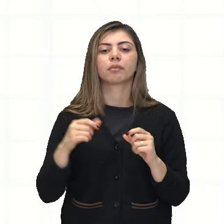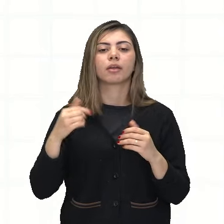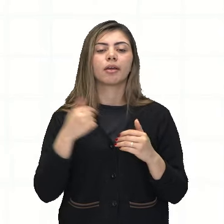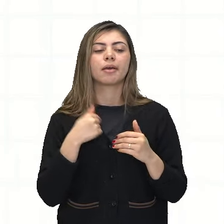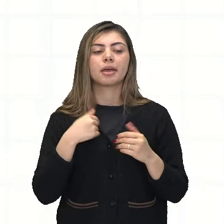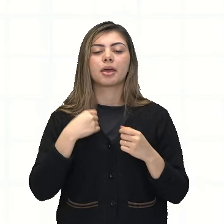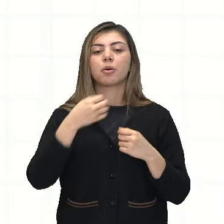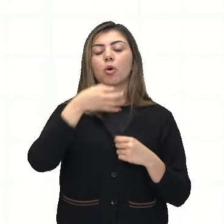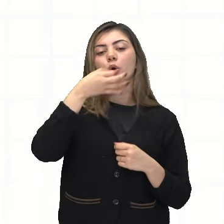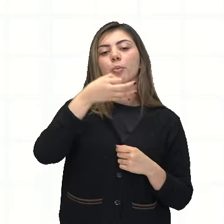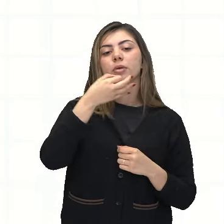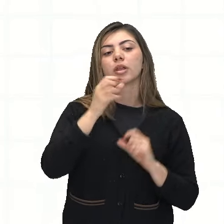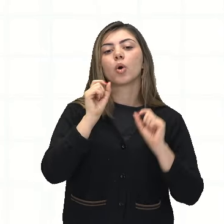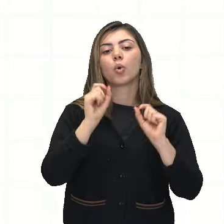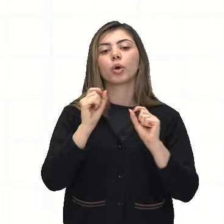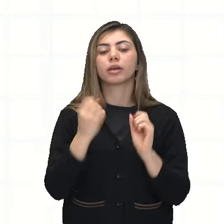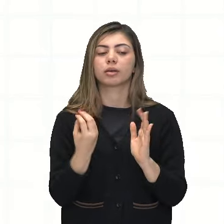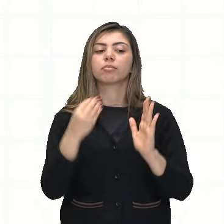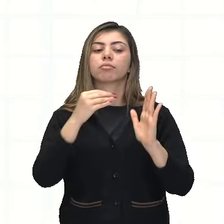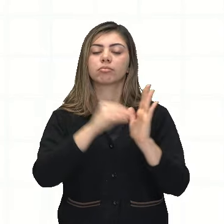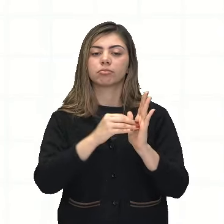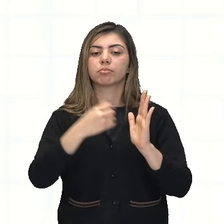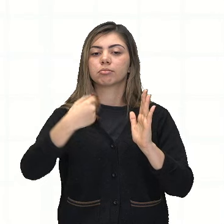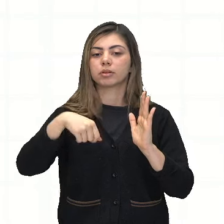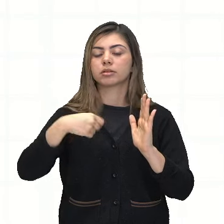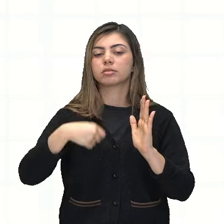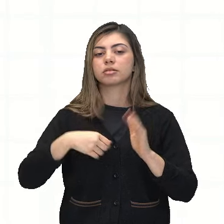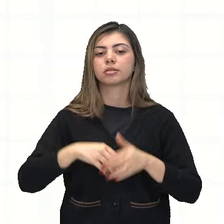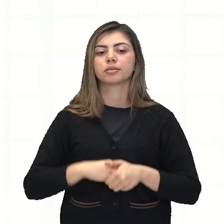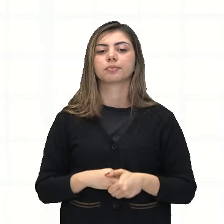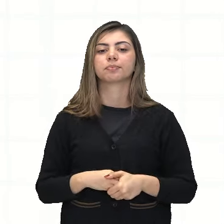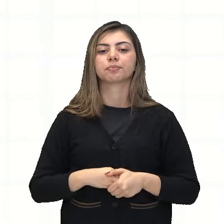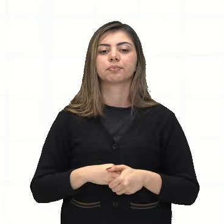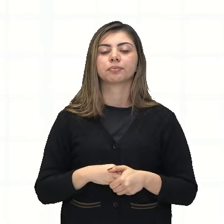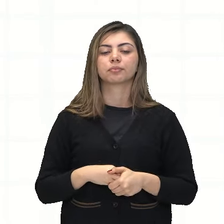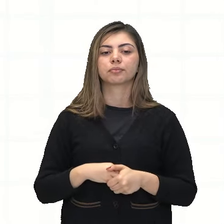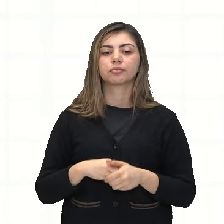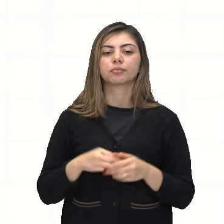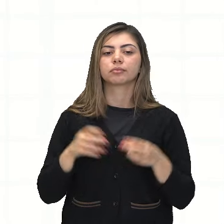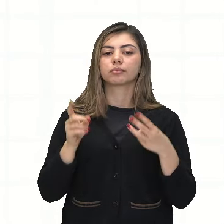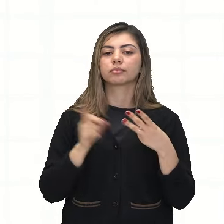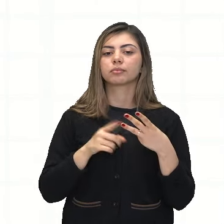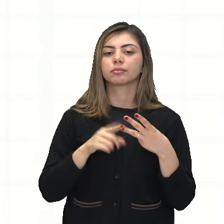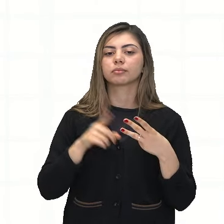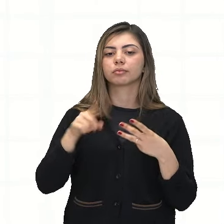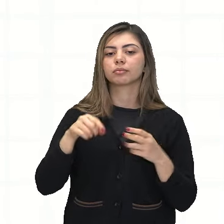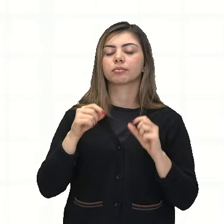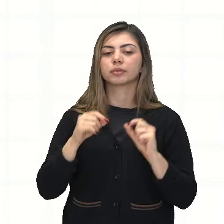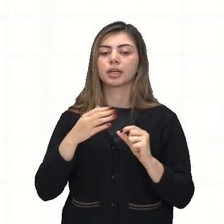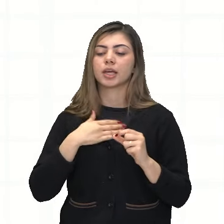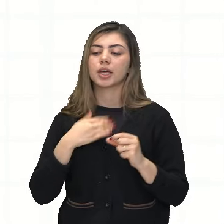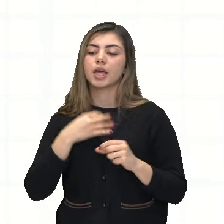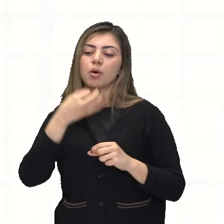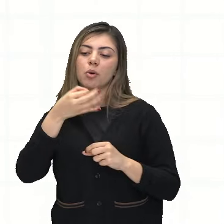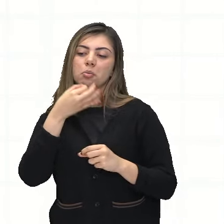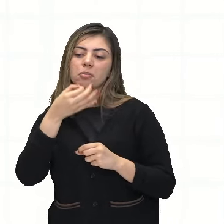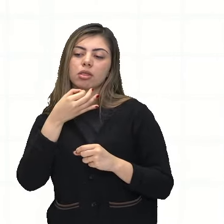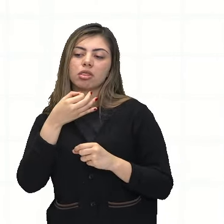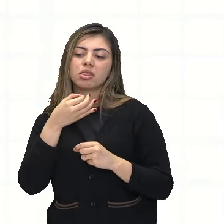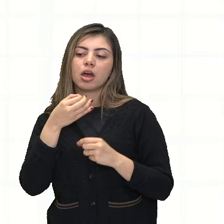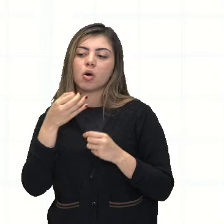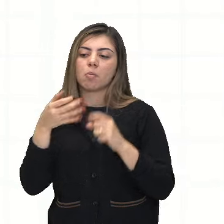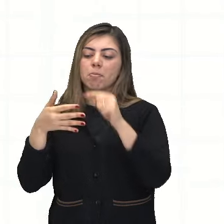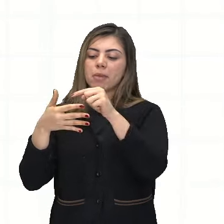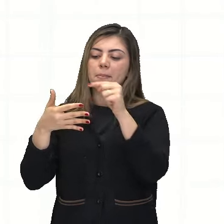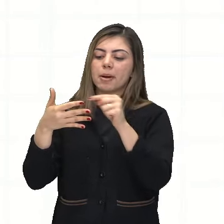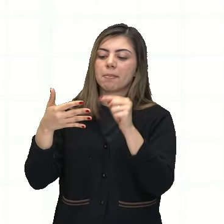defender o ponto de vista que será defendido e uma breve visão geral dos argumentos em que eu só faço essa introdução